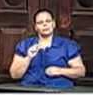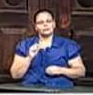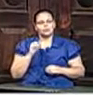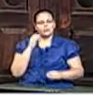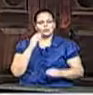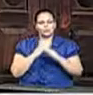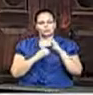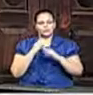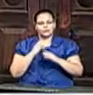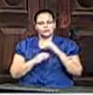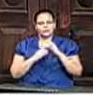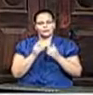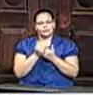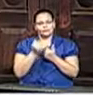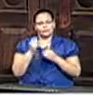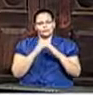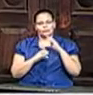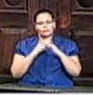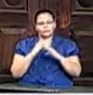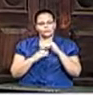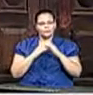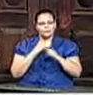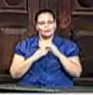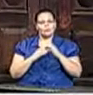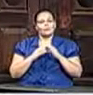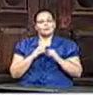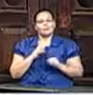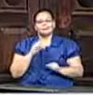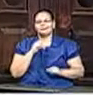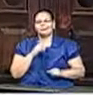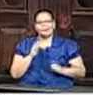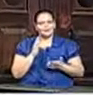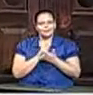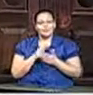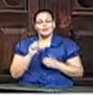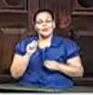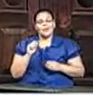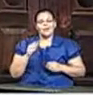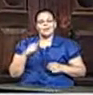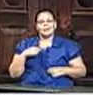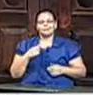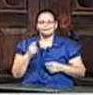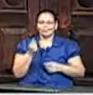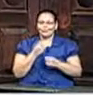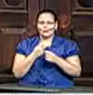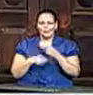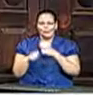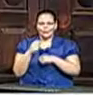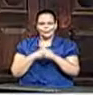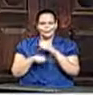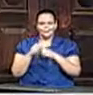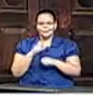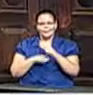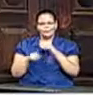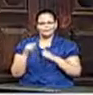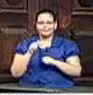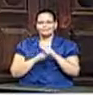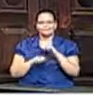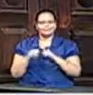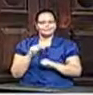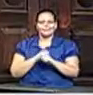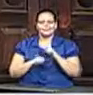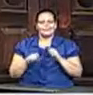que acabou com a sua nacionalização. Enfim, a ordem econômica foi